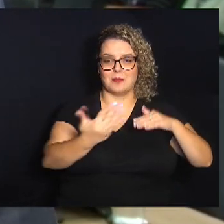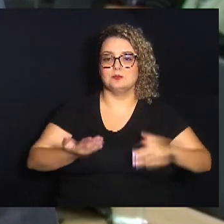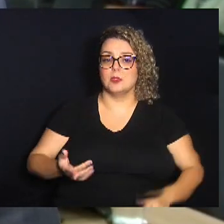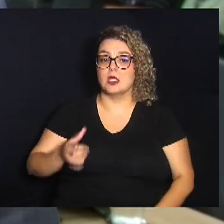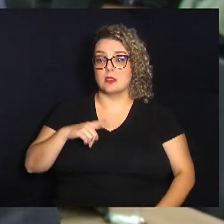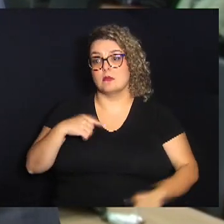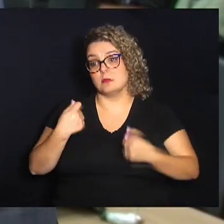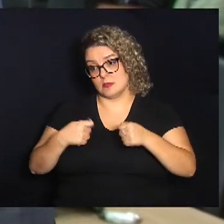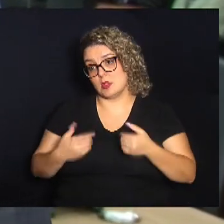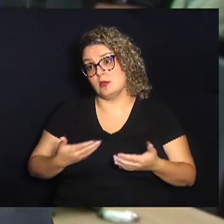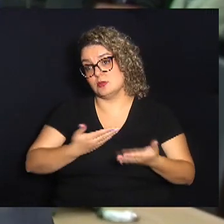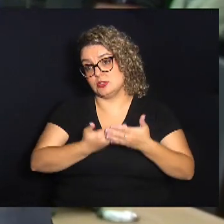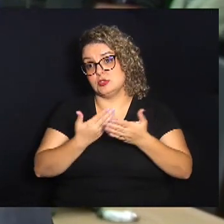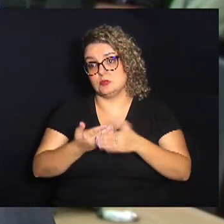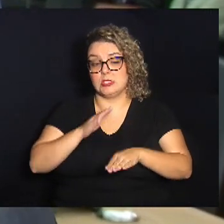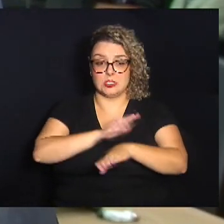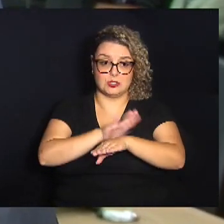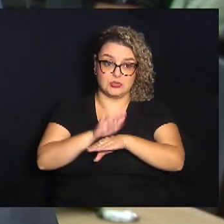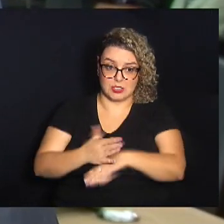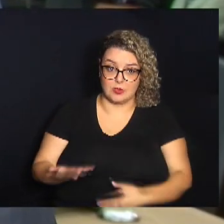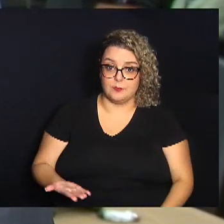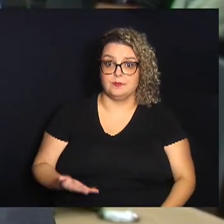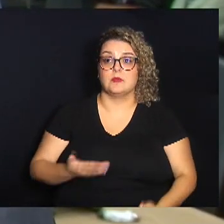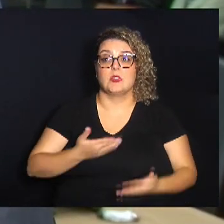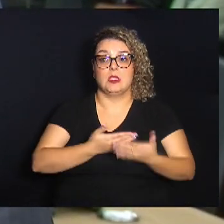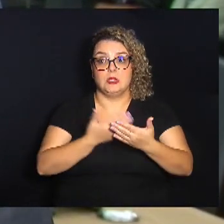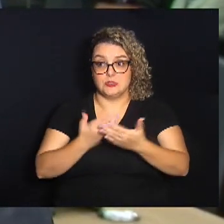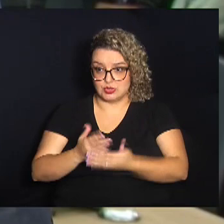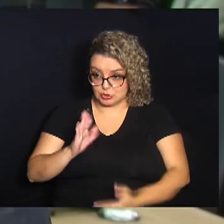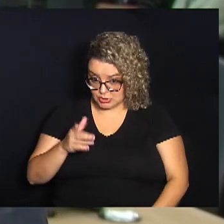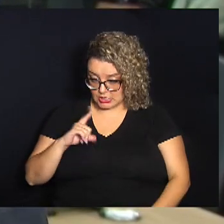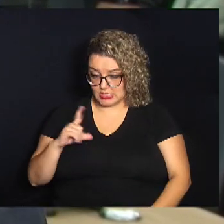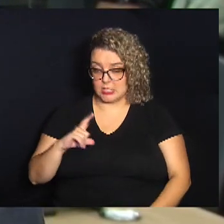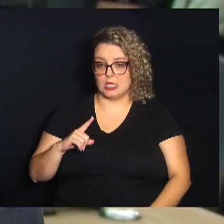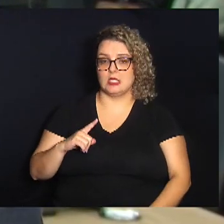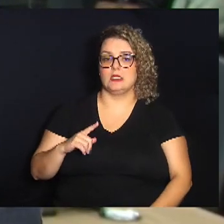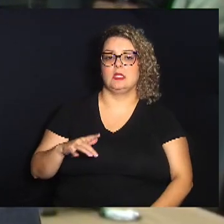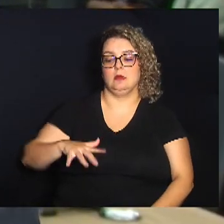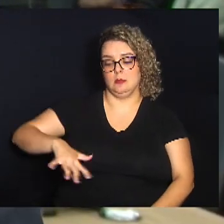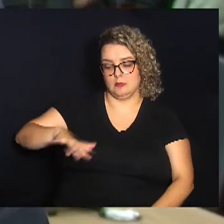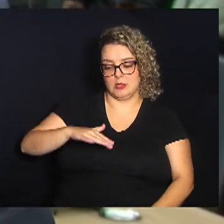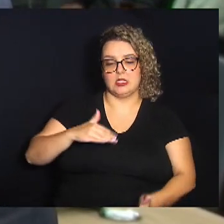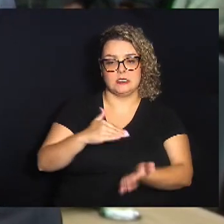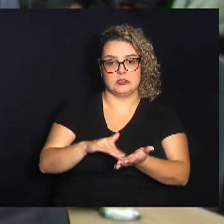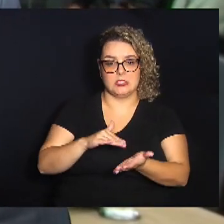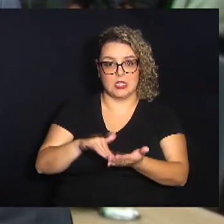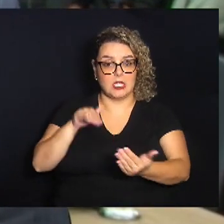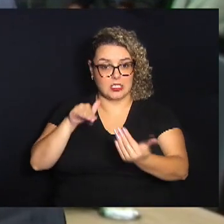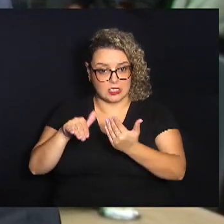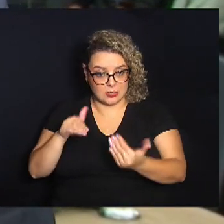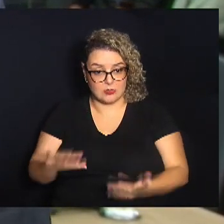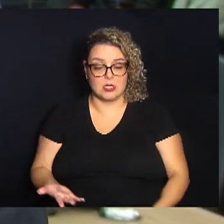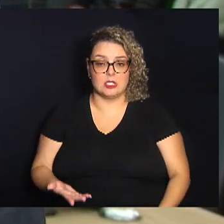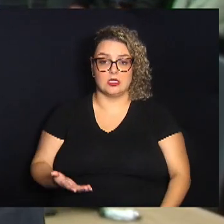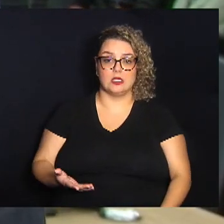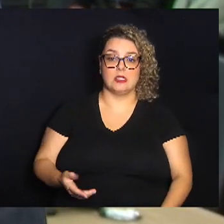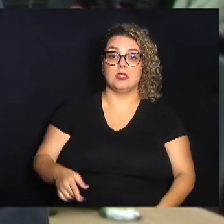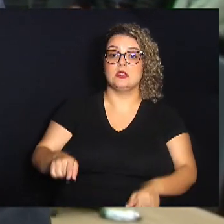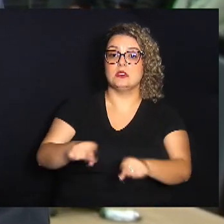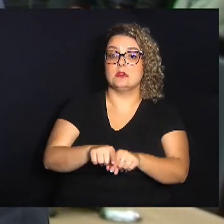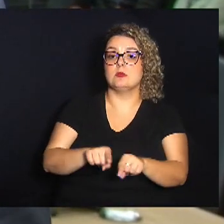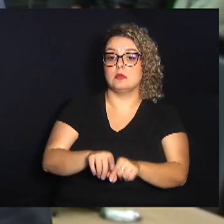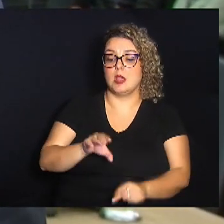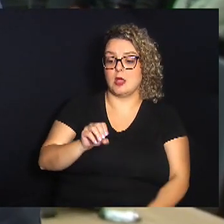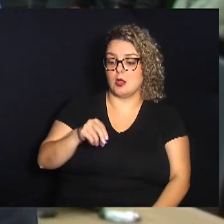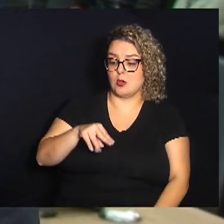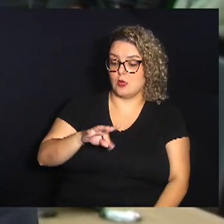ali para viabilizar. Esse estudo já existe por parte da Prefeitura, da Secretaria de Transporte, e existe também uma